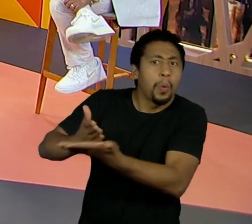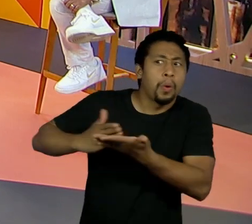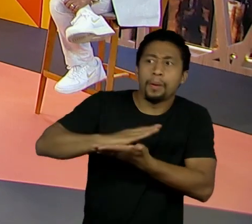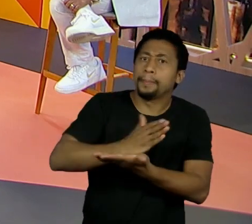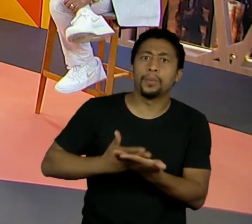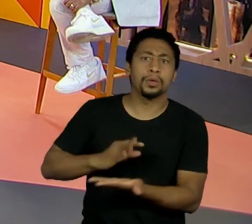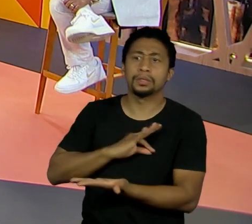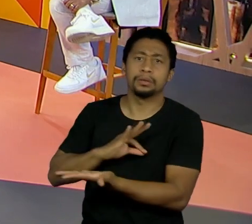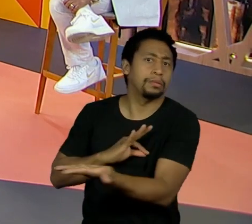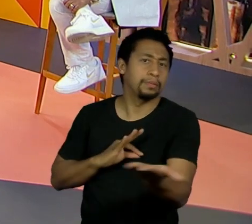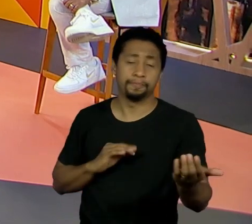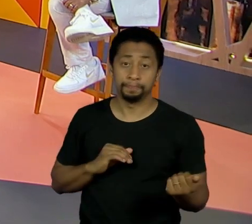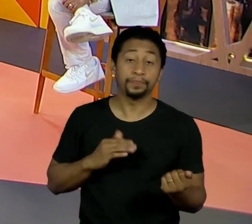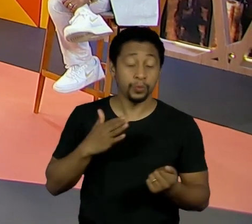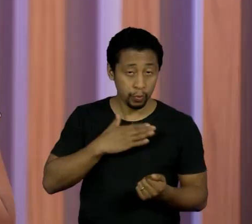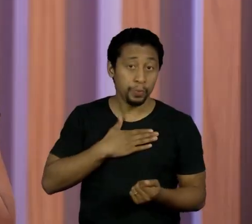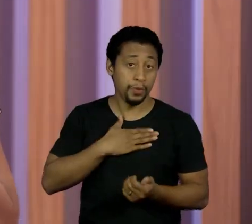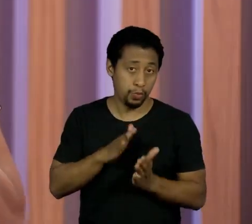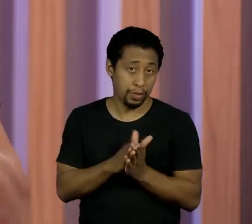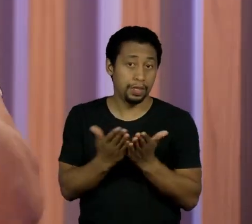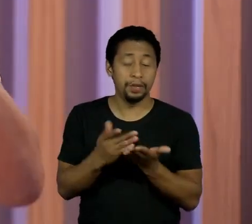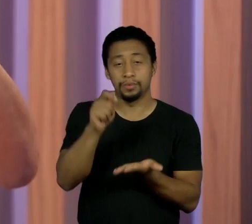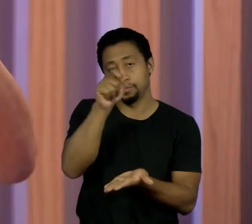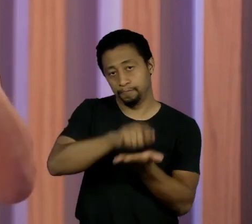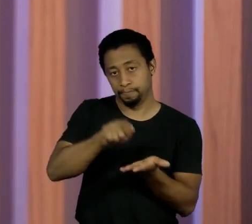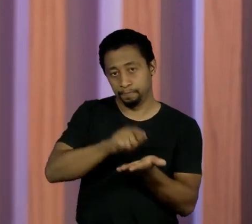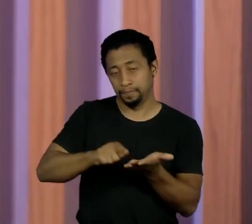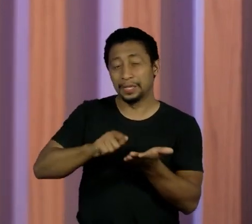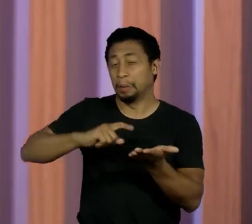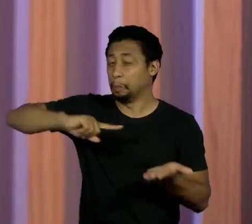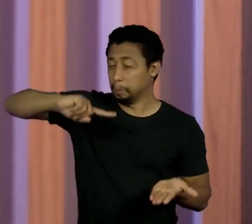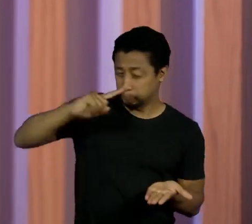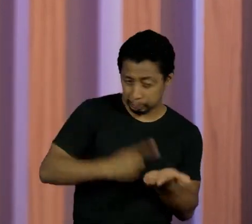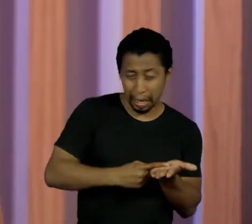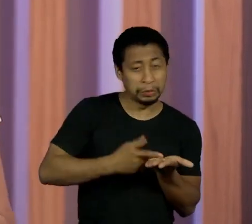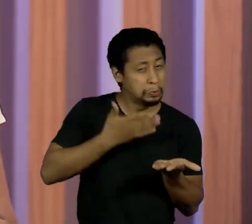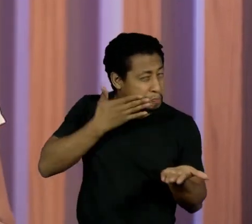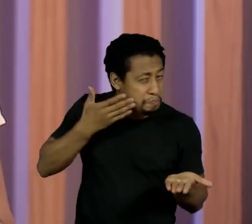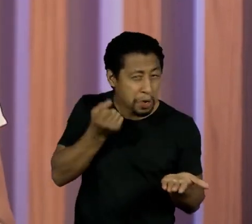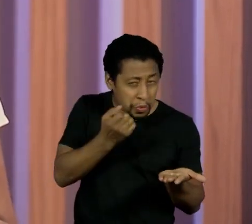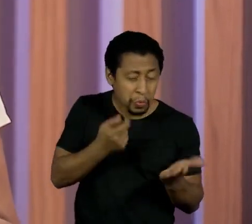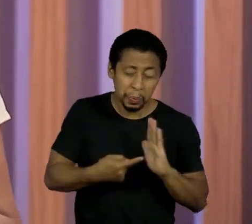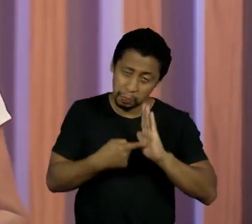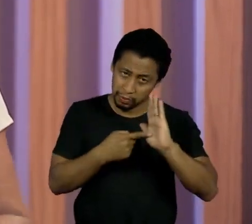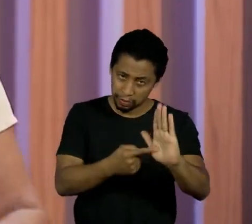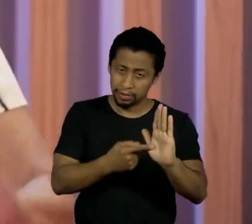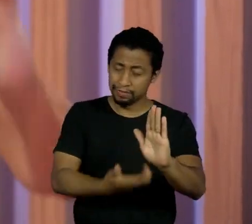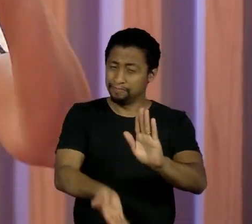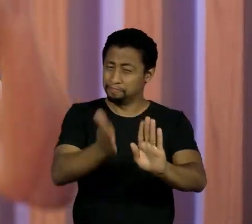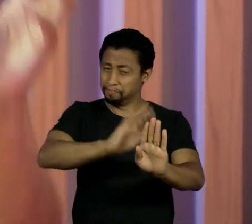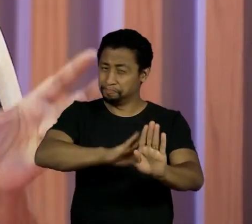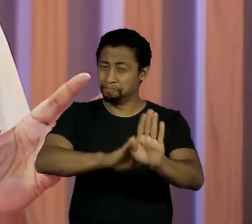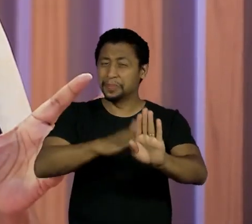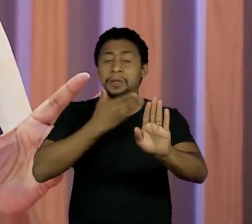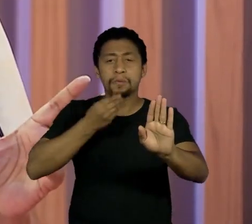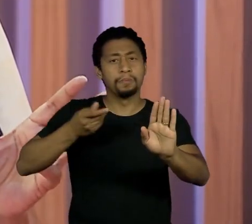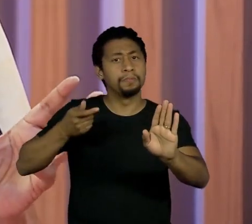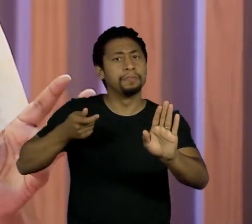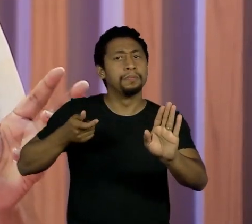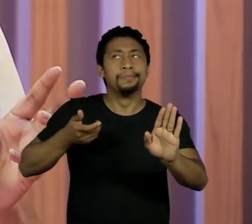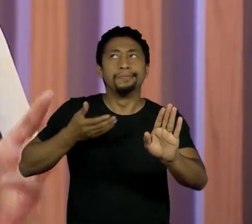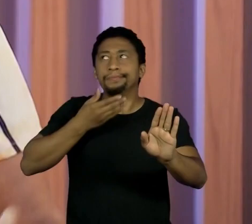da Branquitude. Fantástico. Que tem uma coisa no território da masculinidade. Por quê? Falta de